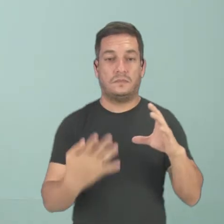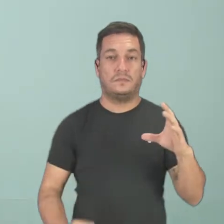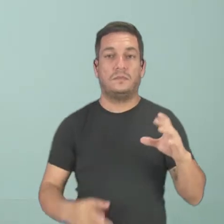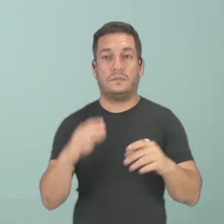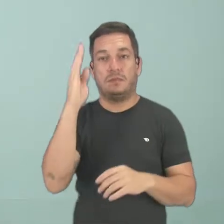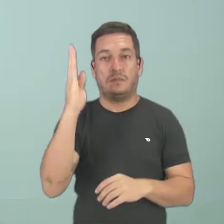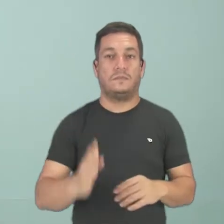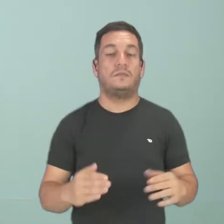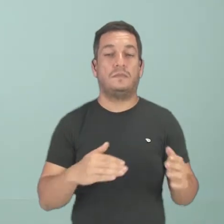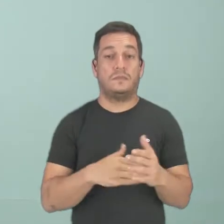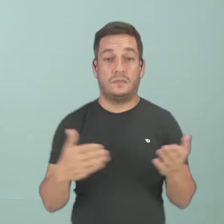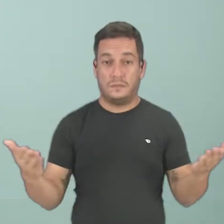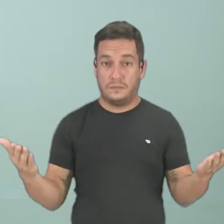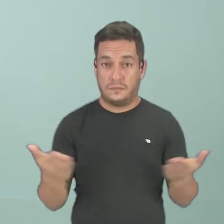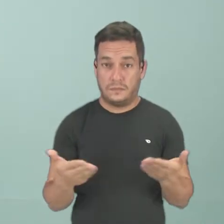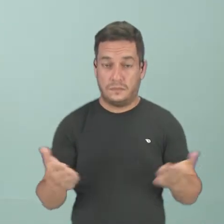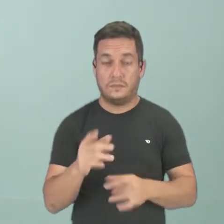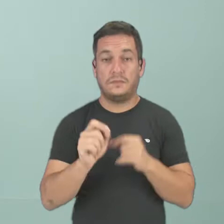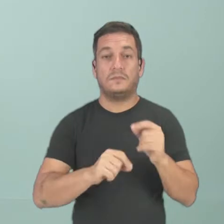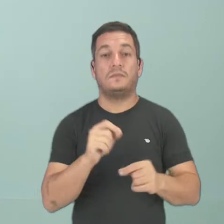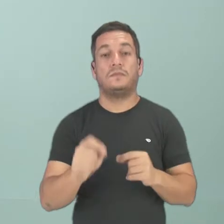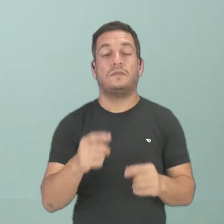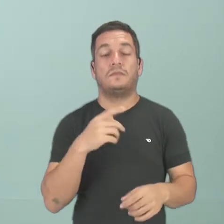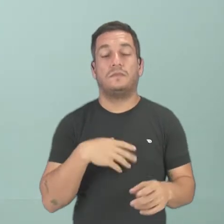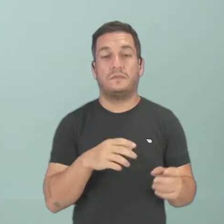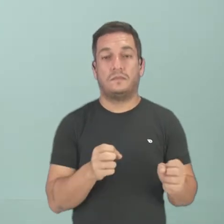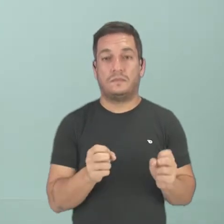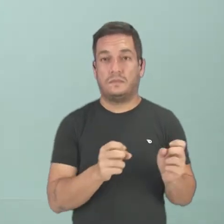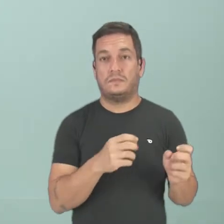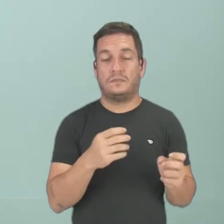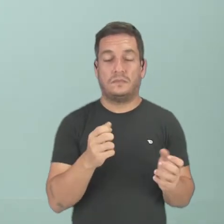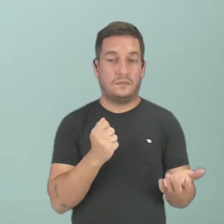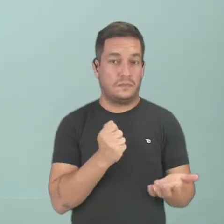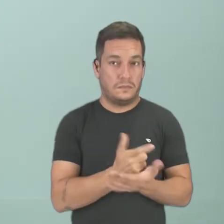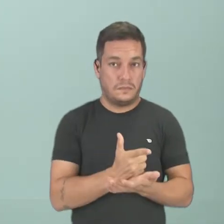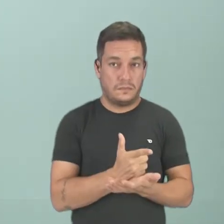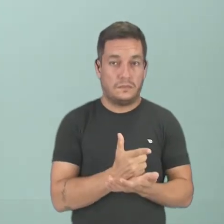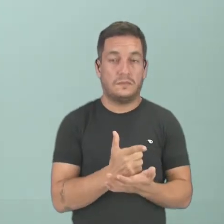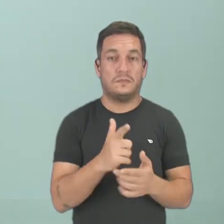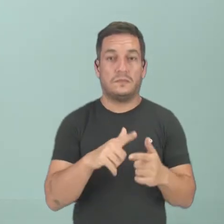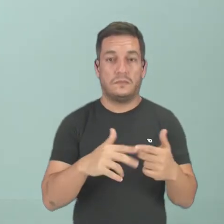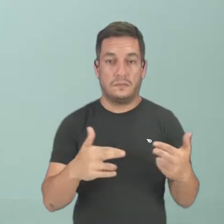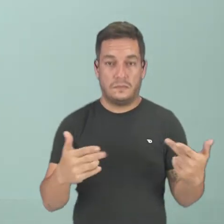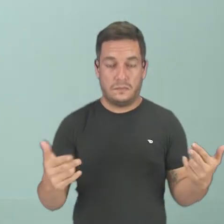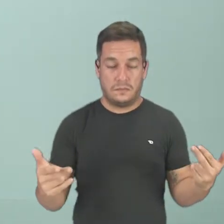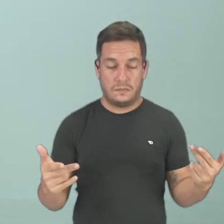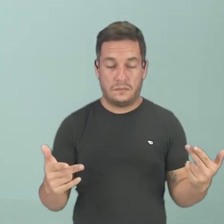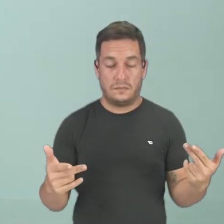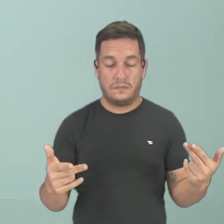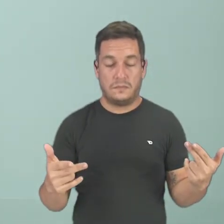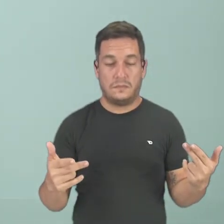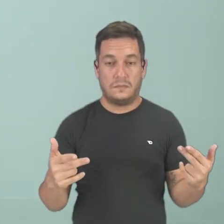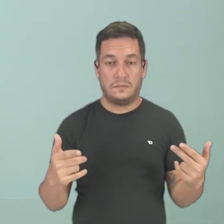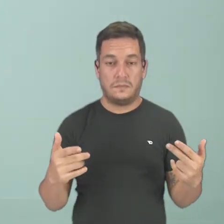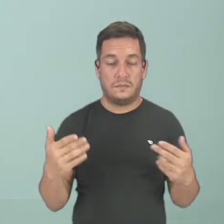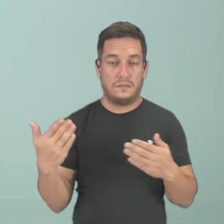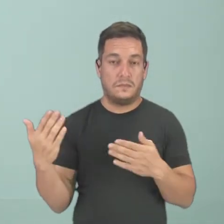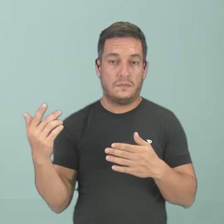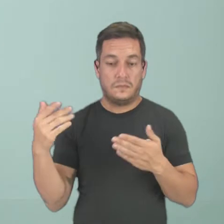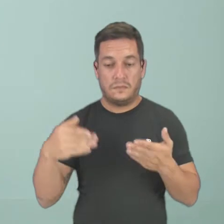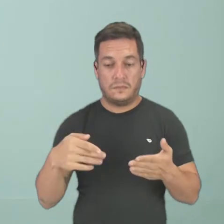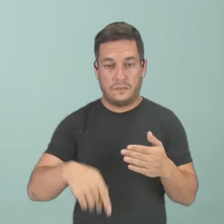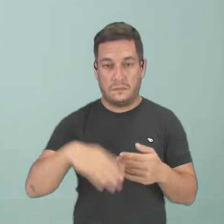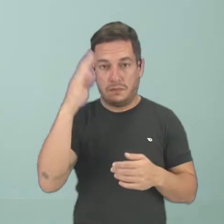até esse momento era somente de importador. Ele comprava esses produtos, né, que vinha principalmente